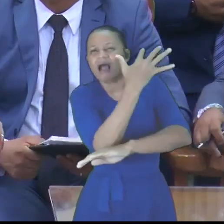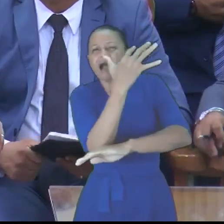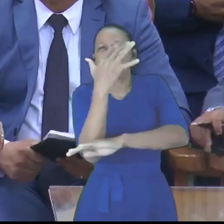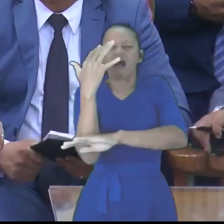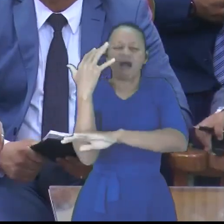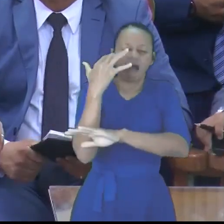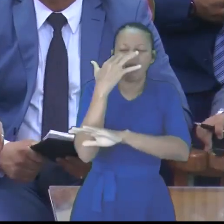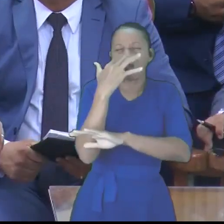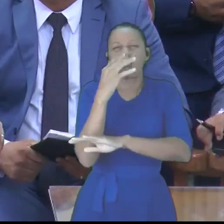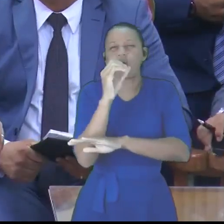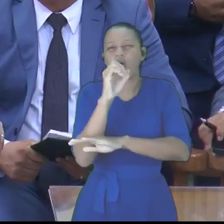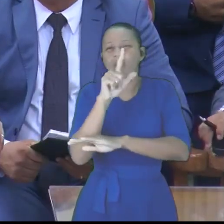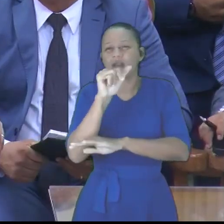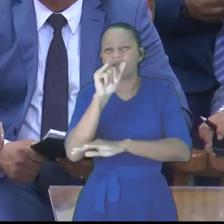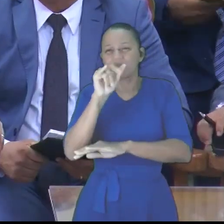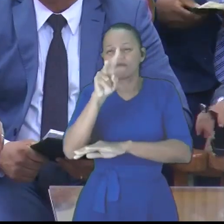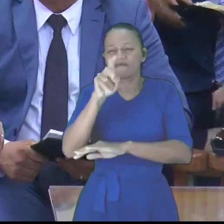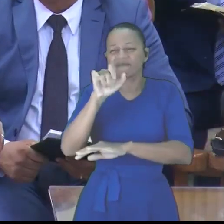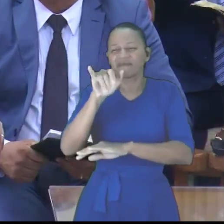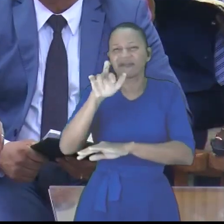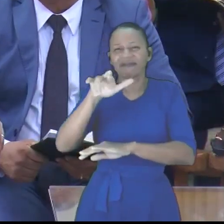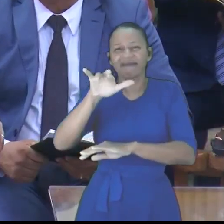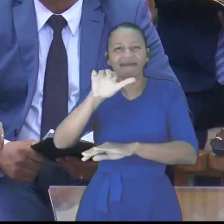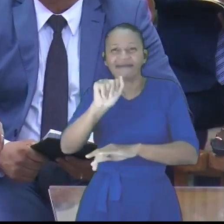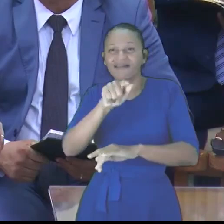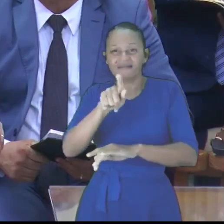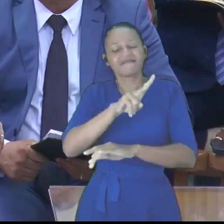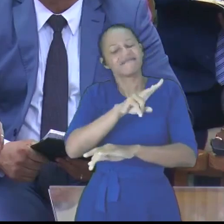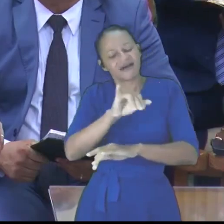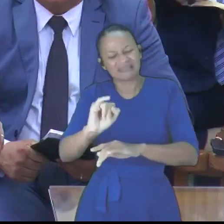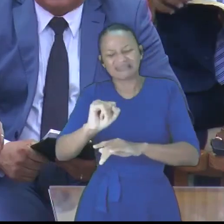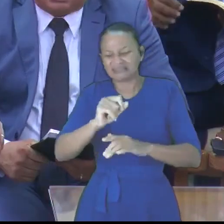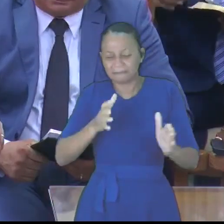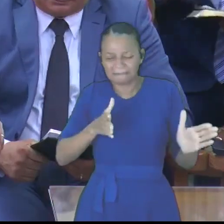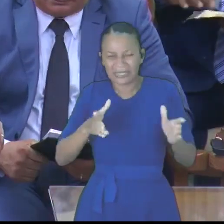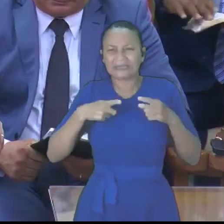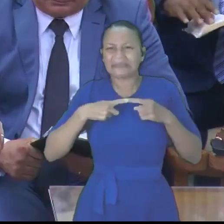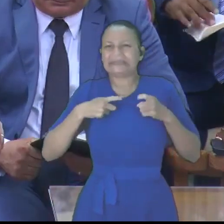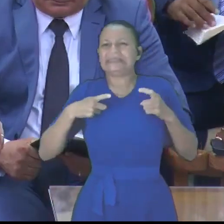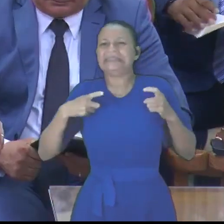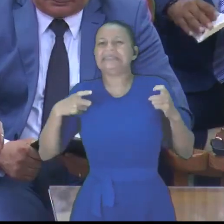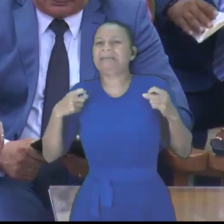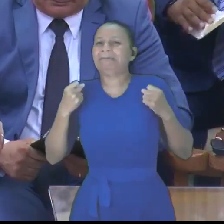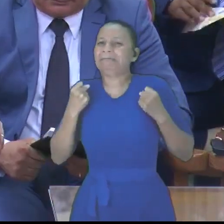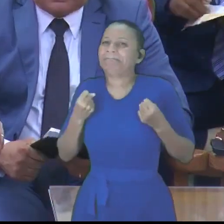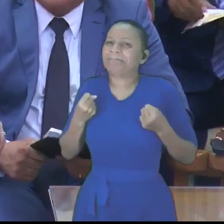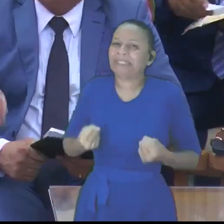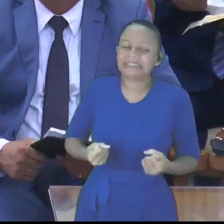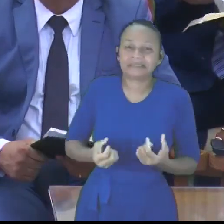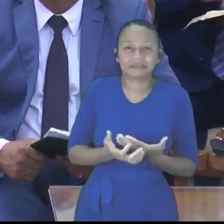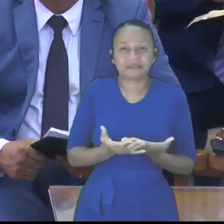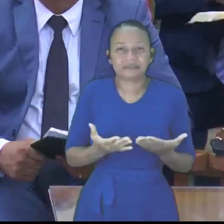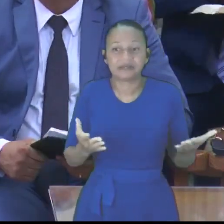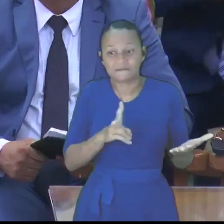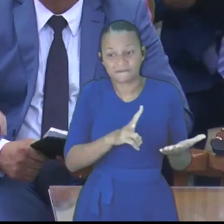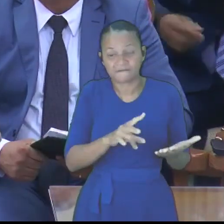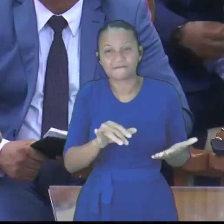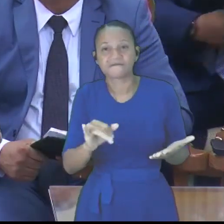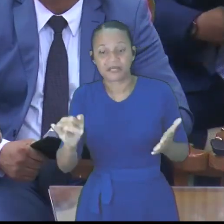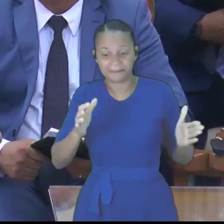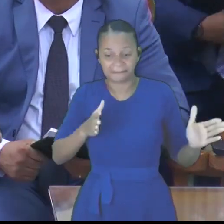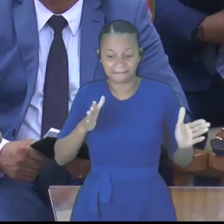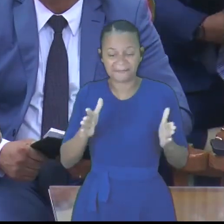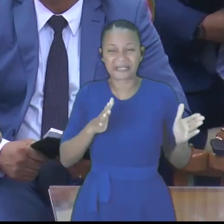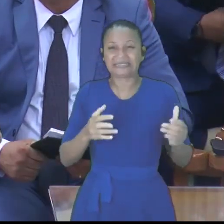quê? Grande tribulação. E esses sinais, eles vão acontecer na grande